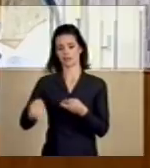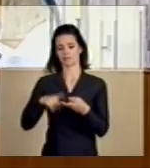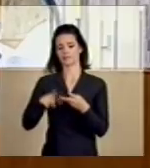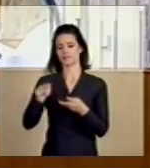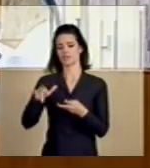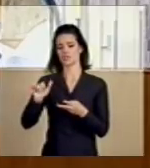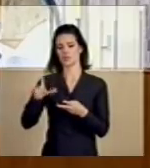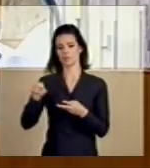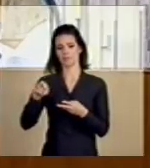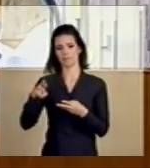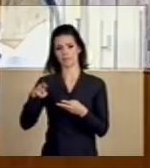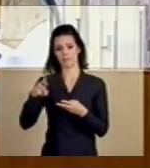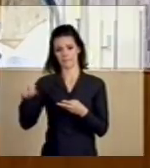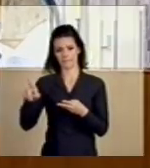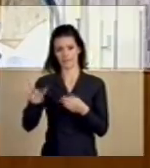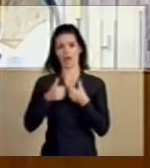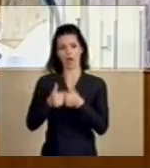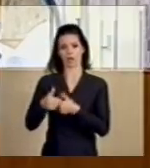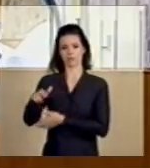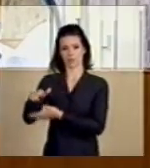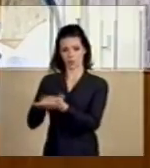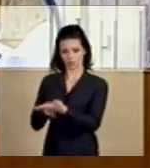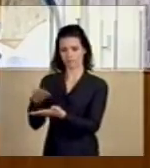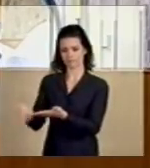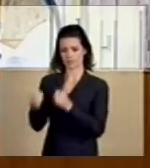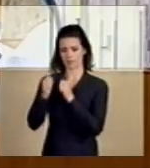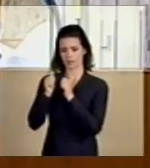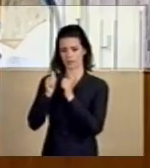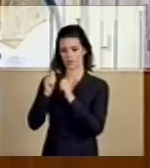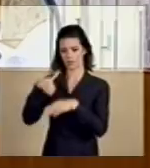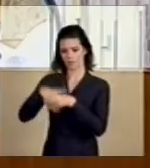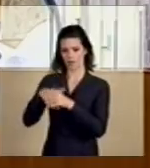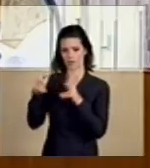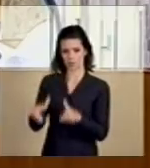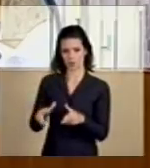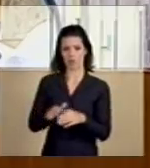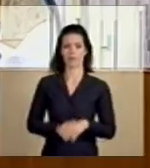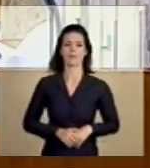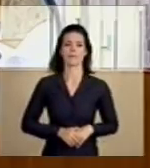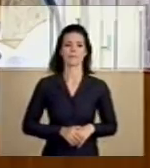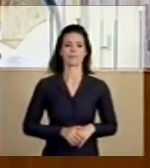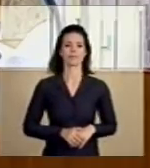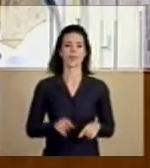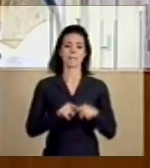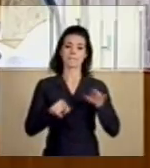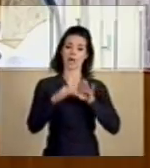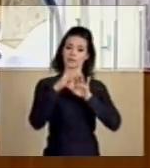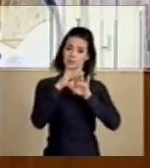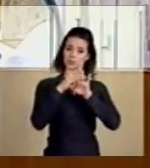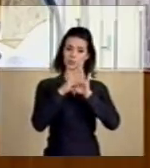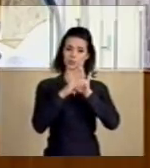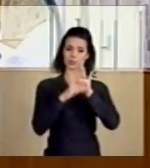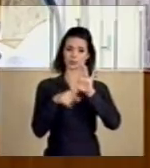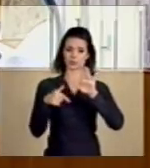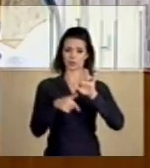Gilmar acompanham o relator, mas quanto aos requisitos, o